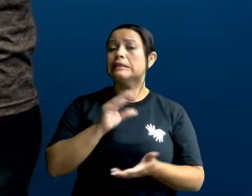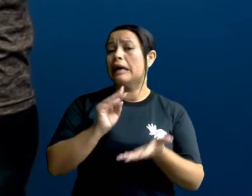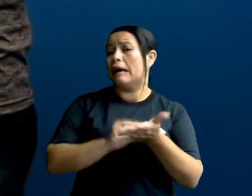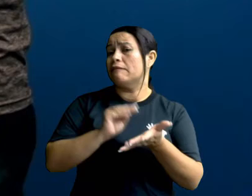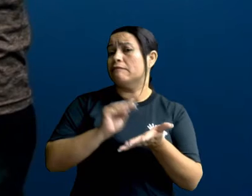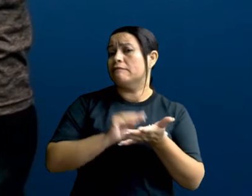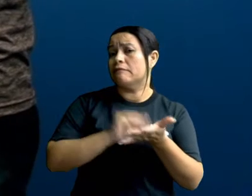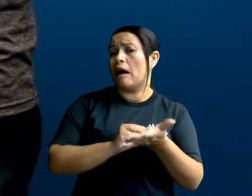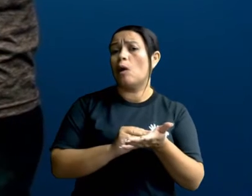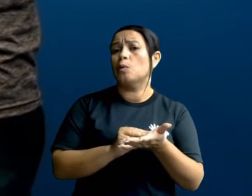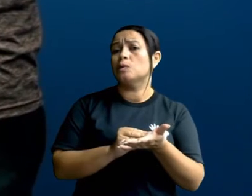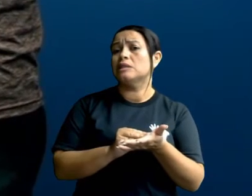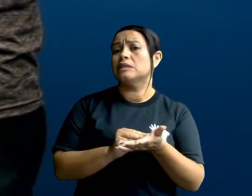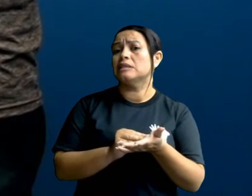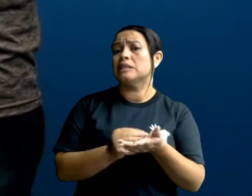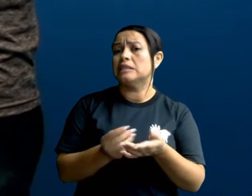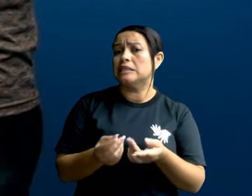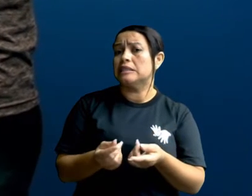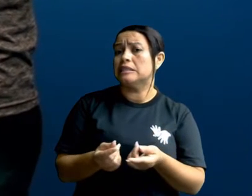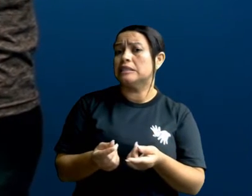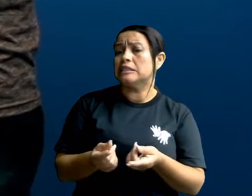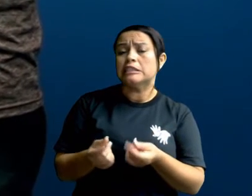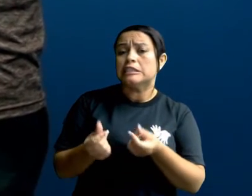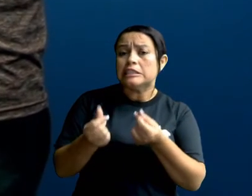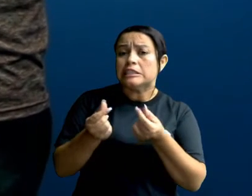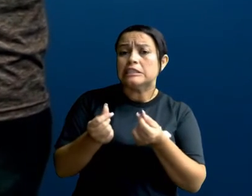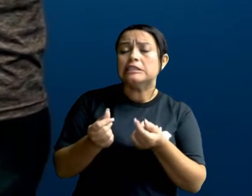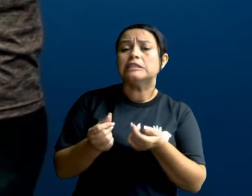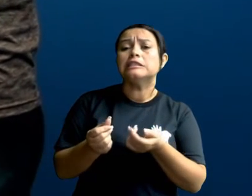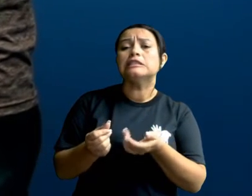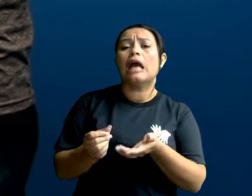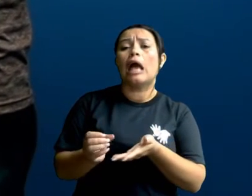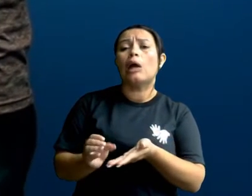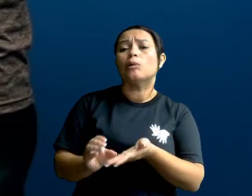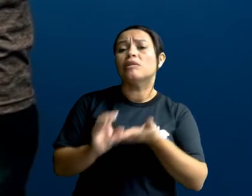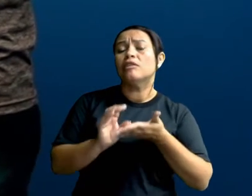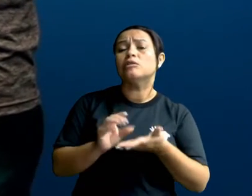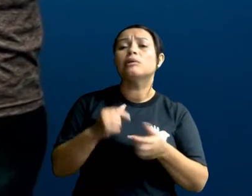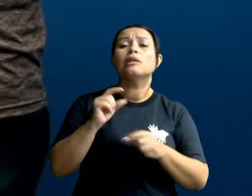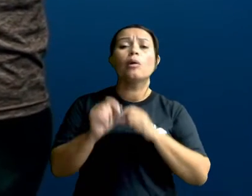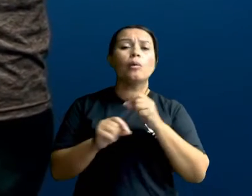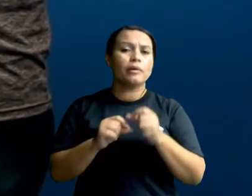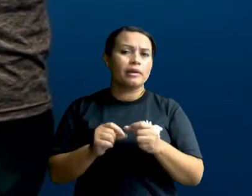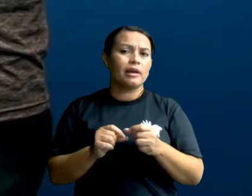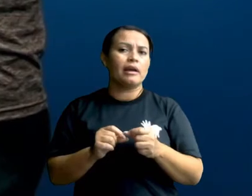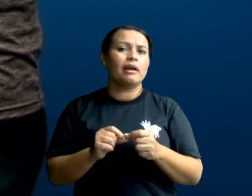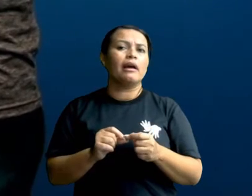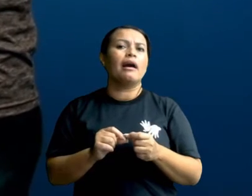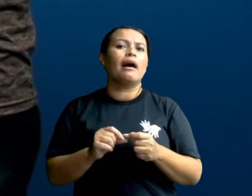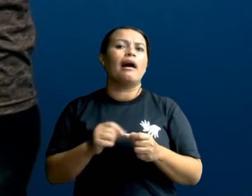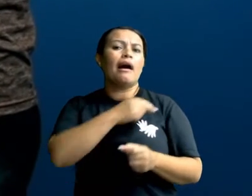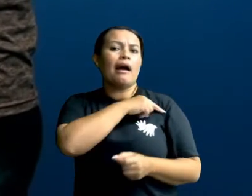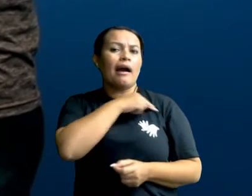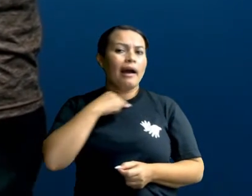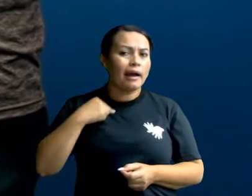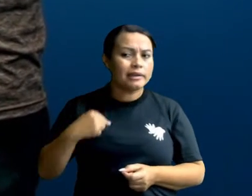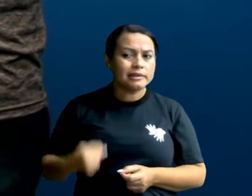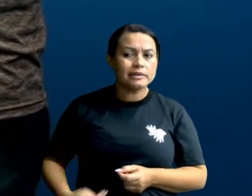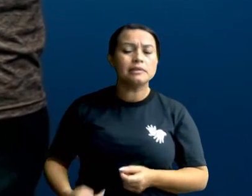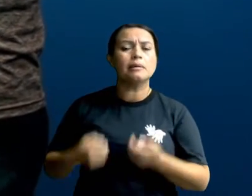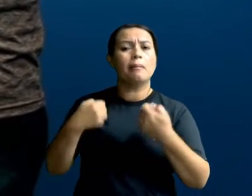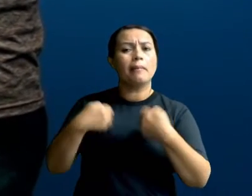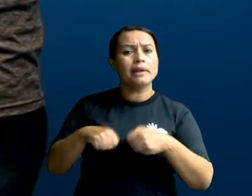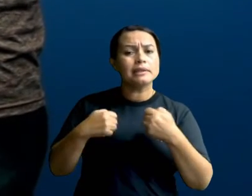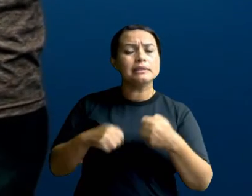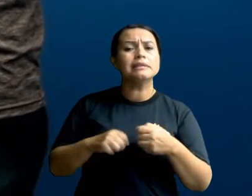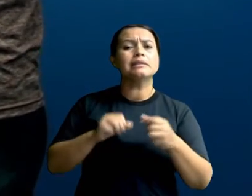carência, né, de investimentos, e ao final, né, com a morte de Mao Tse-tung, a China ela vai ter que